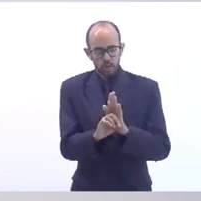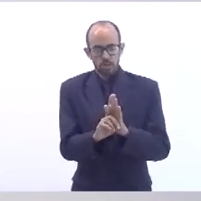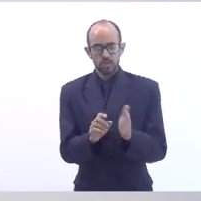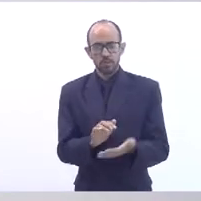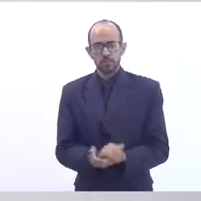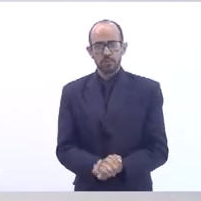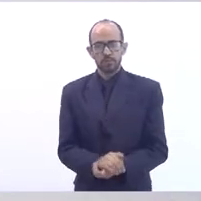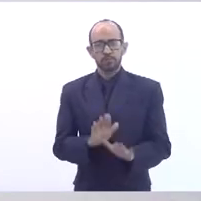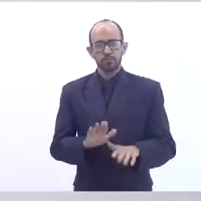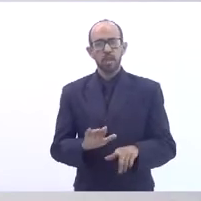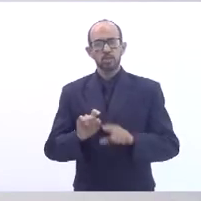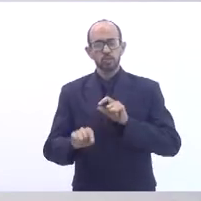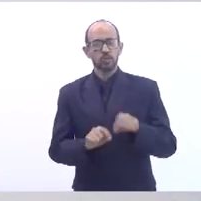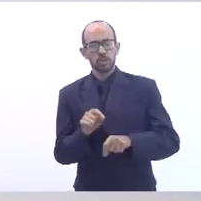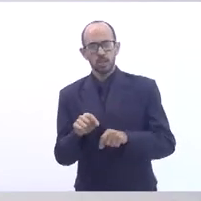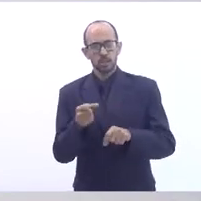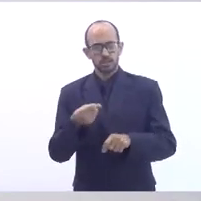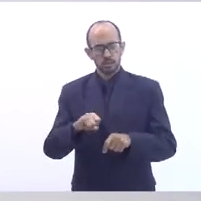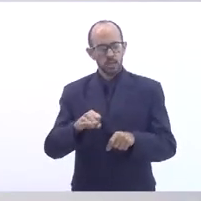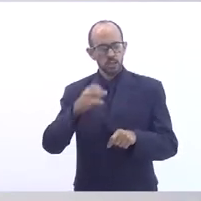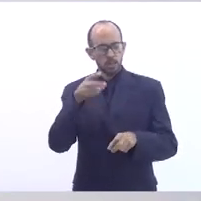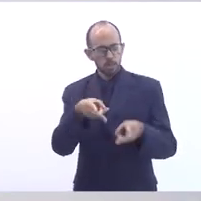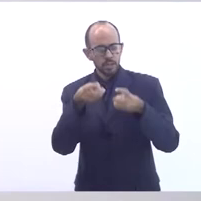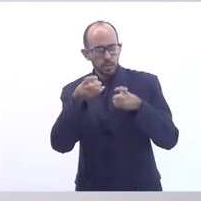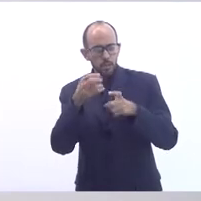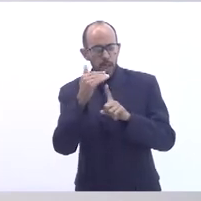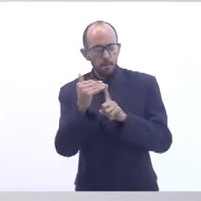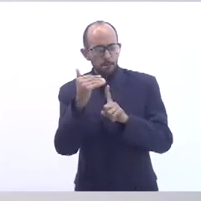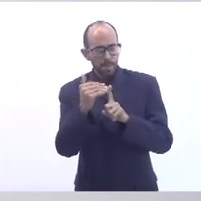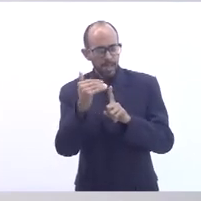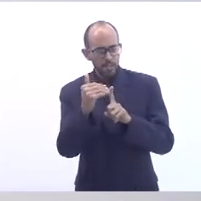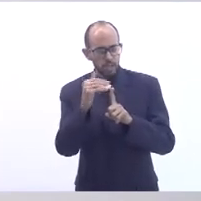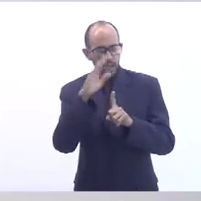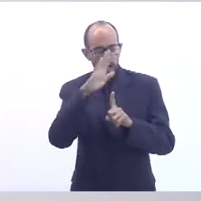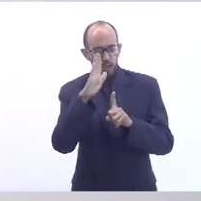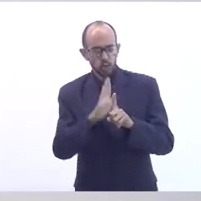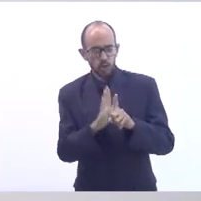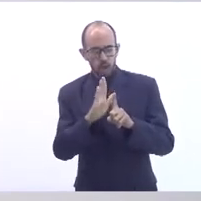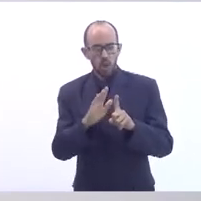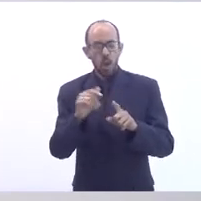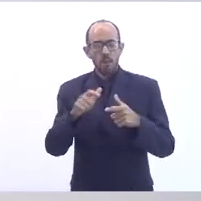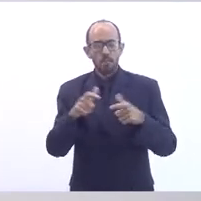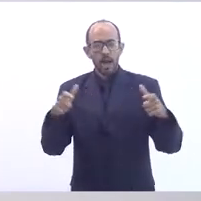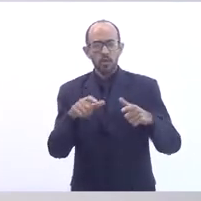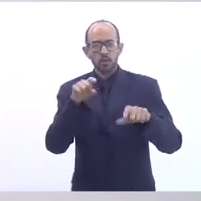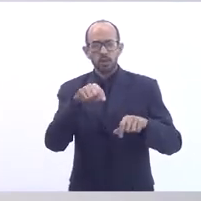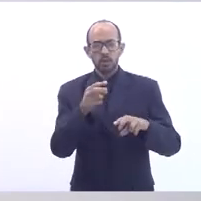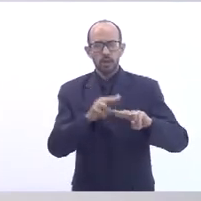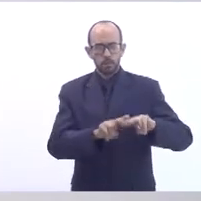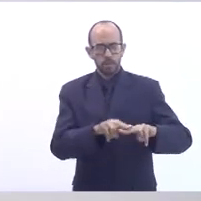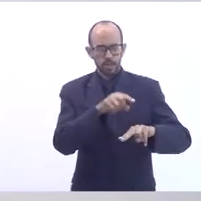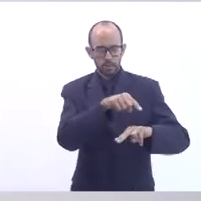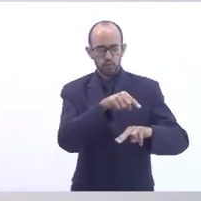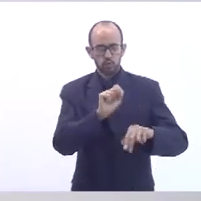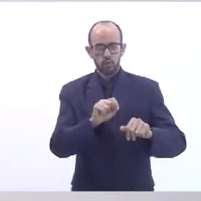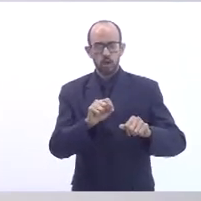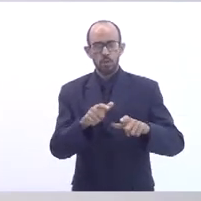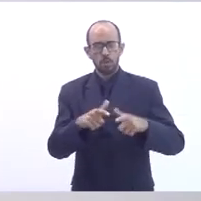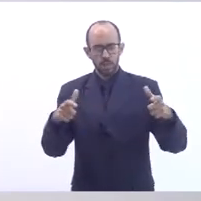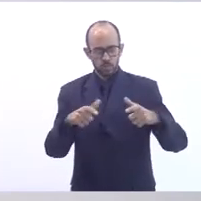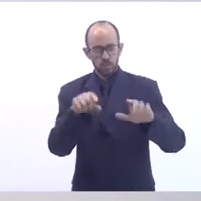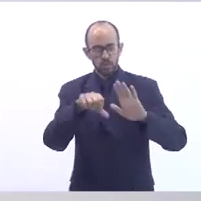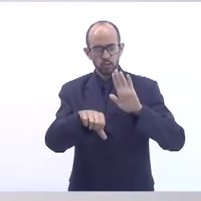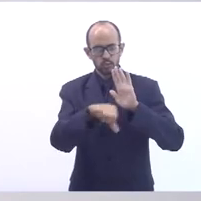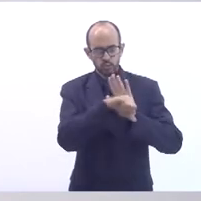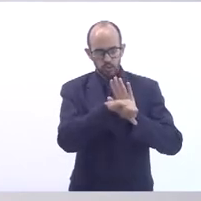Mas provavelmente se a gente seguir a média Nacional provavelmente a maior parte das pessoas que estão presas a maior parte dos crimes cometidos